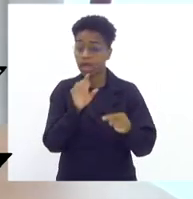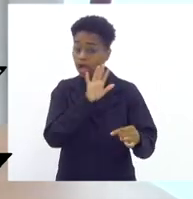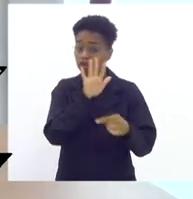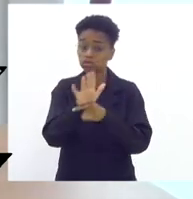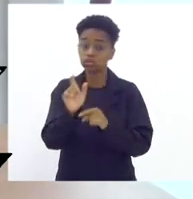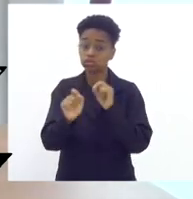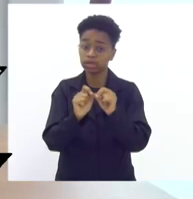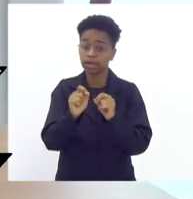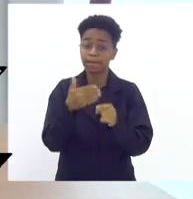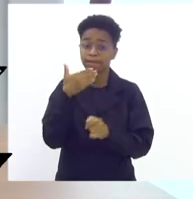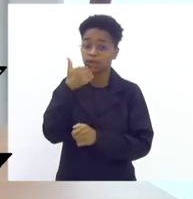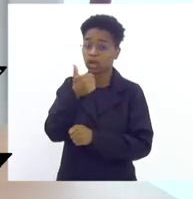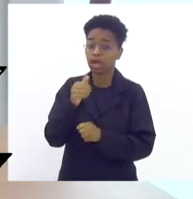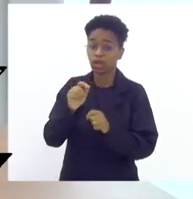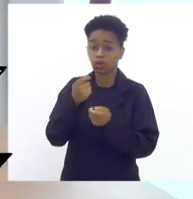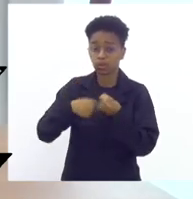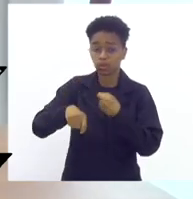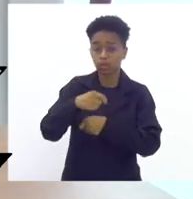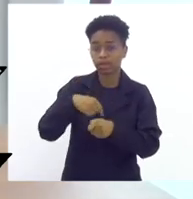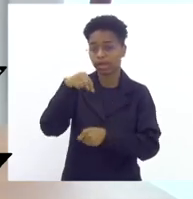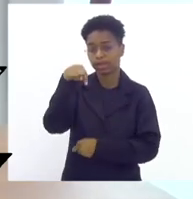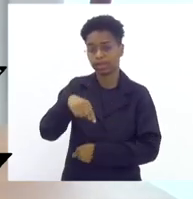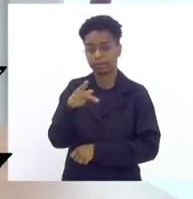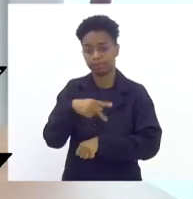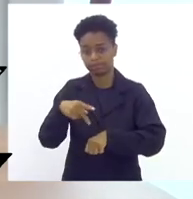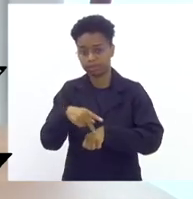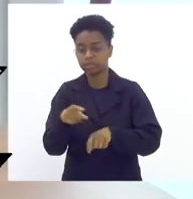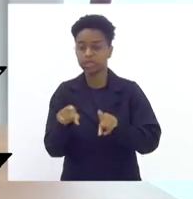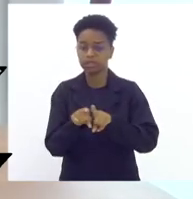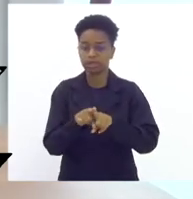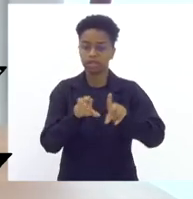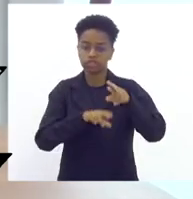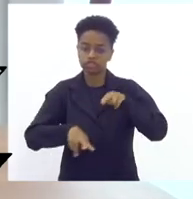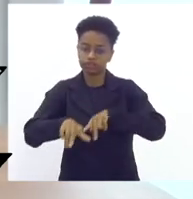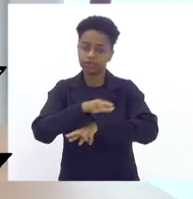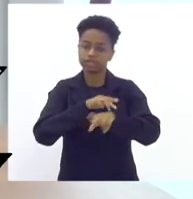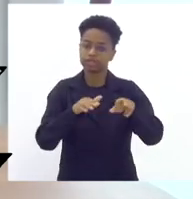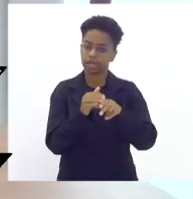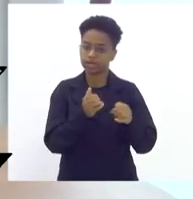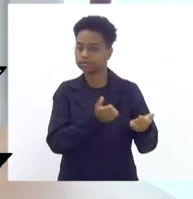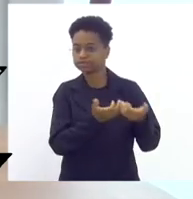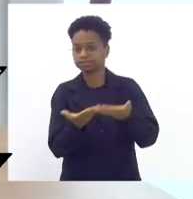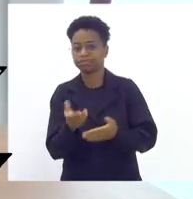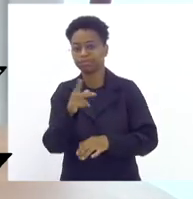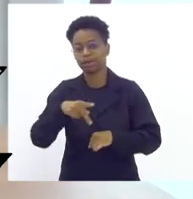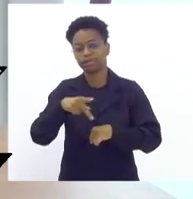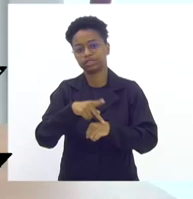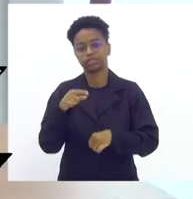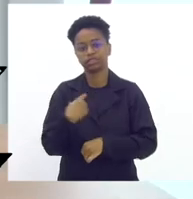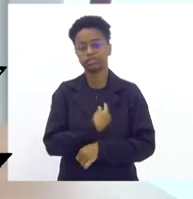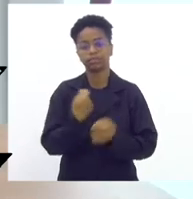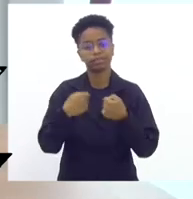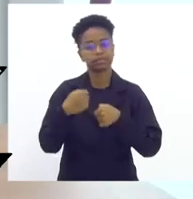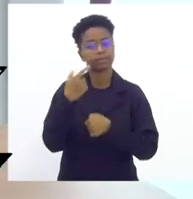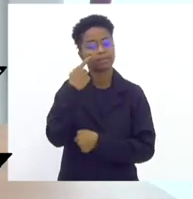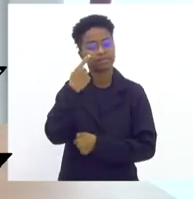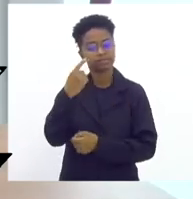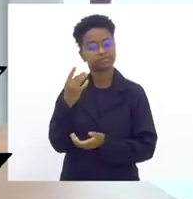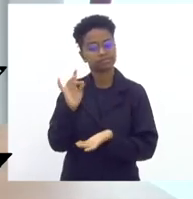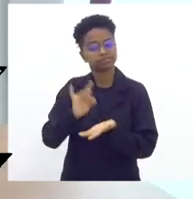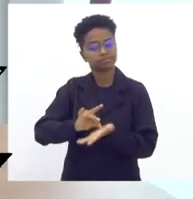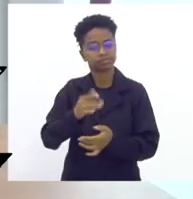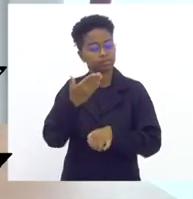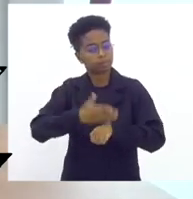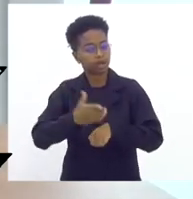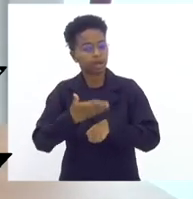a incrementar a economia do nosso país ele vai trazer a pluralidade para o nosso país isso que a gente precisa exercitar na prática porque